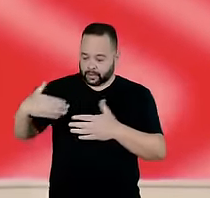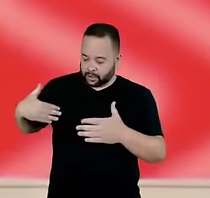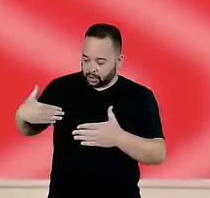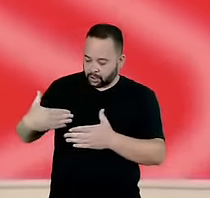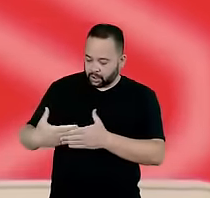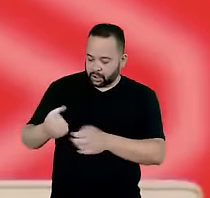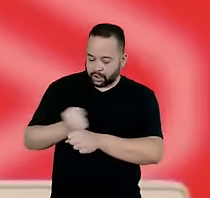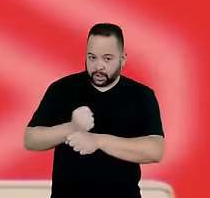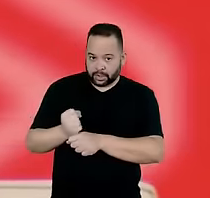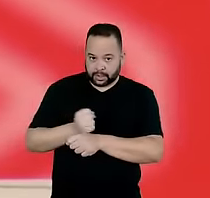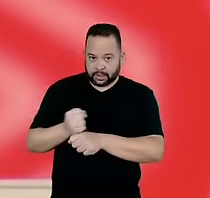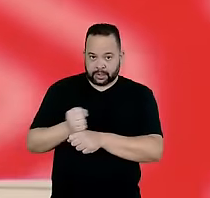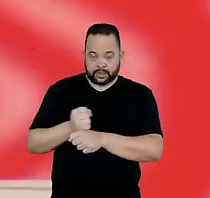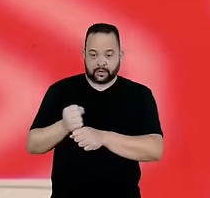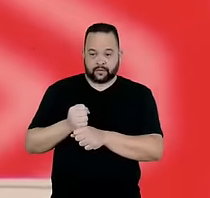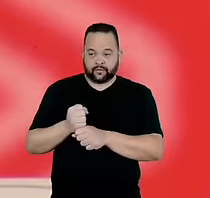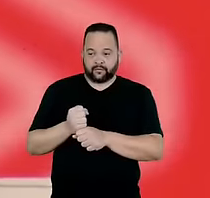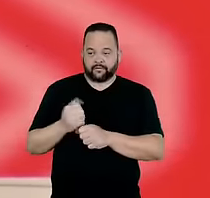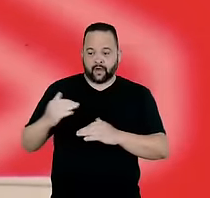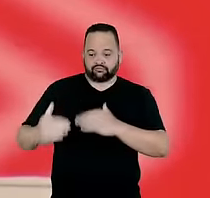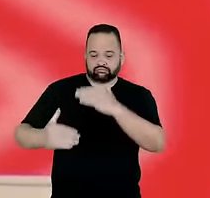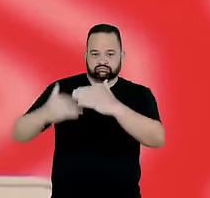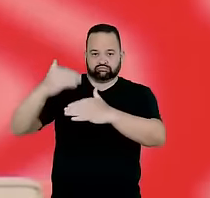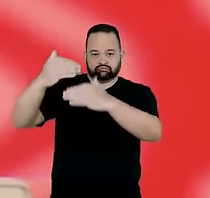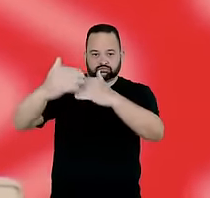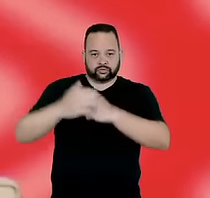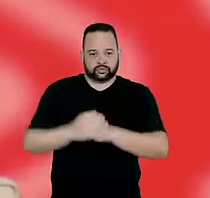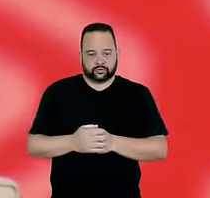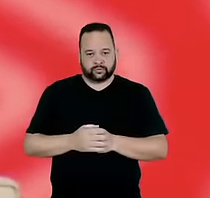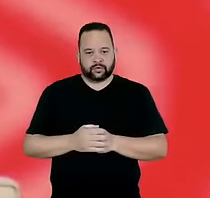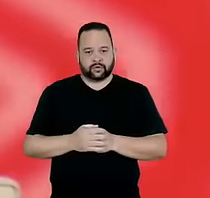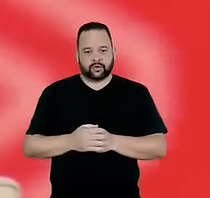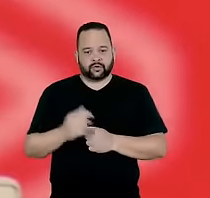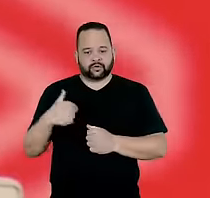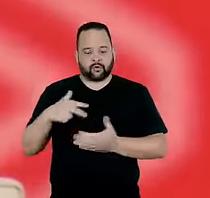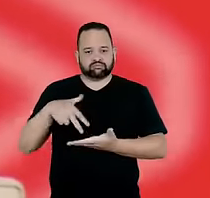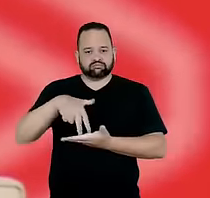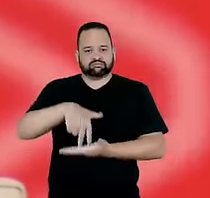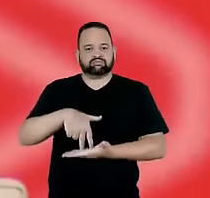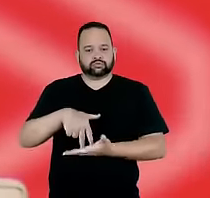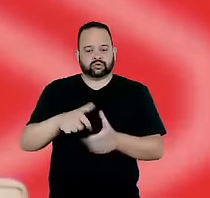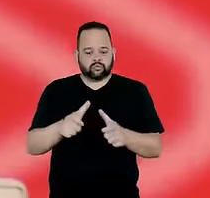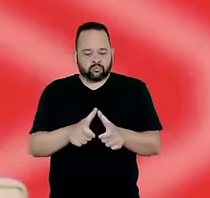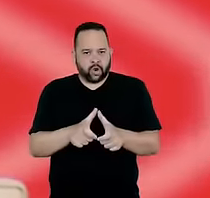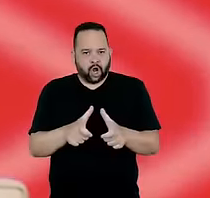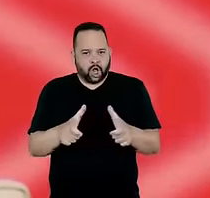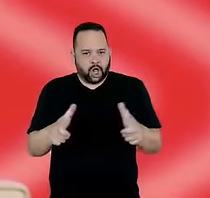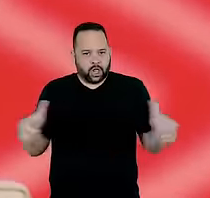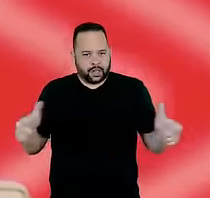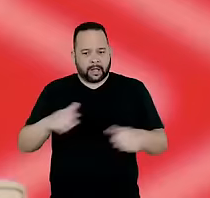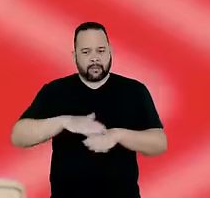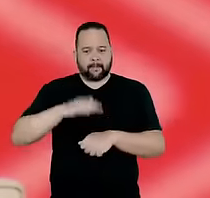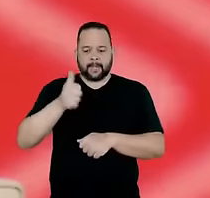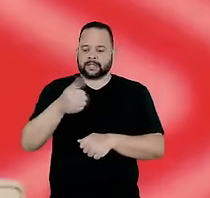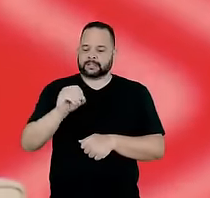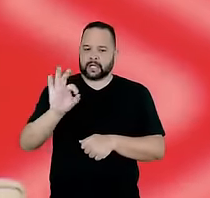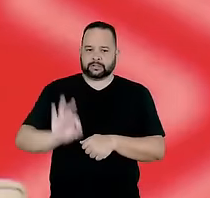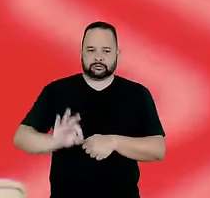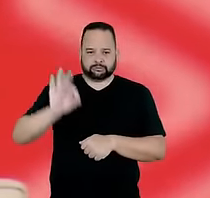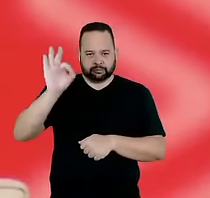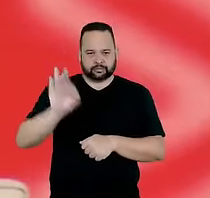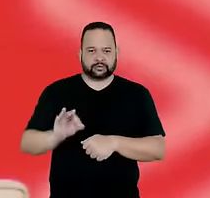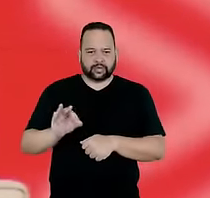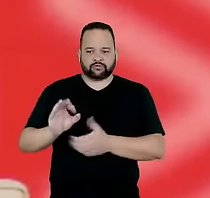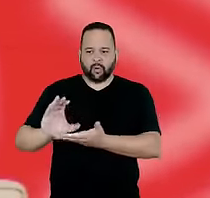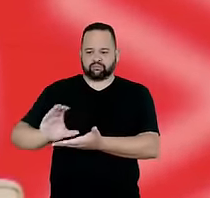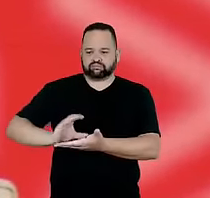destacando aumentando seu protagonismo crescendo crescendo mais de 10% do seu patrimo não é pouca coisa